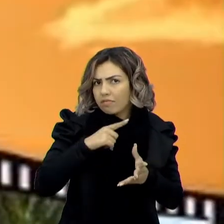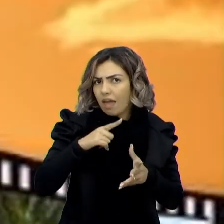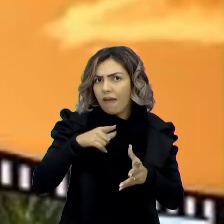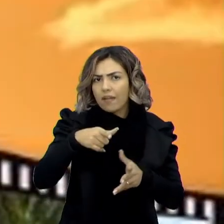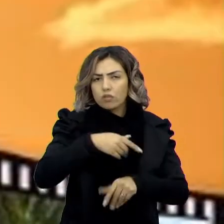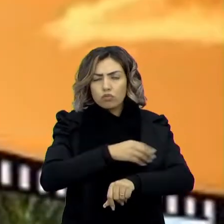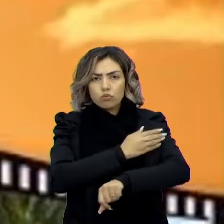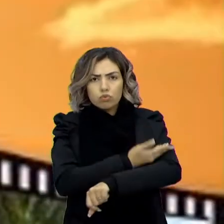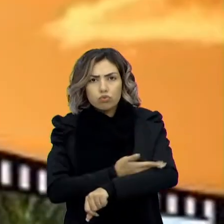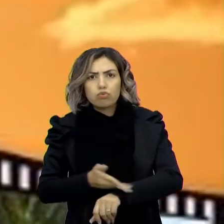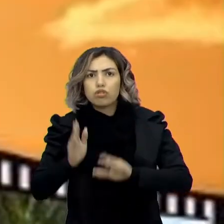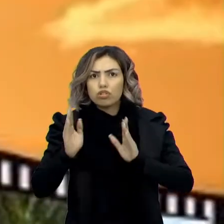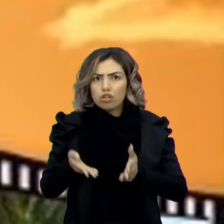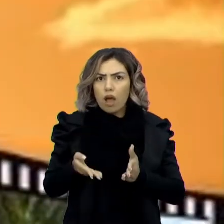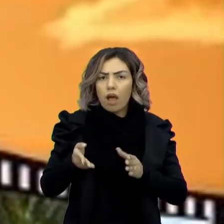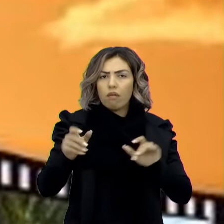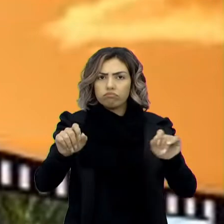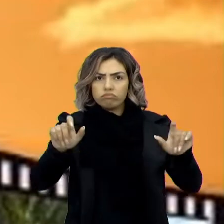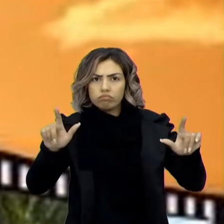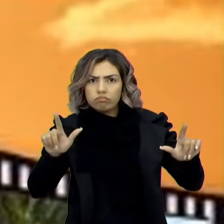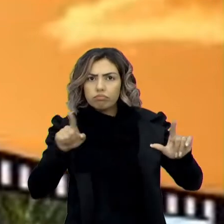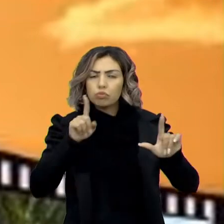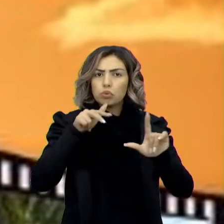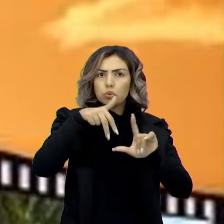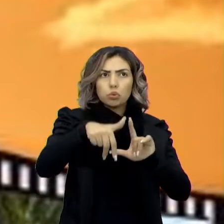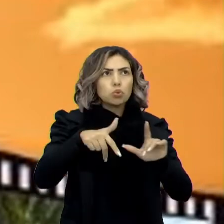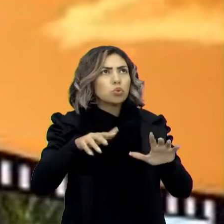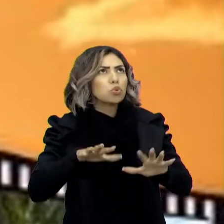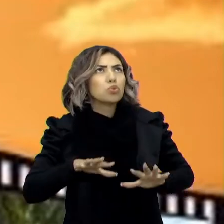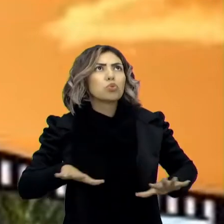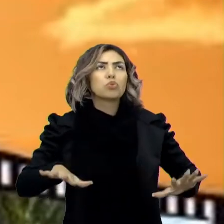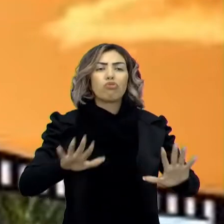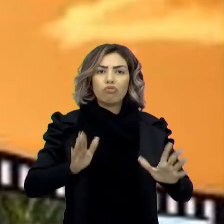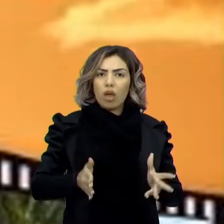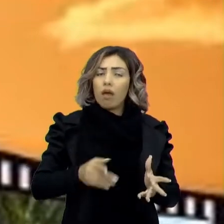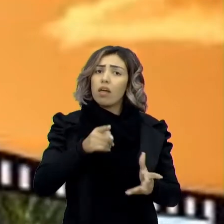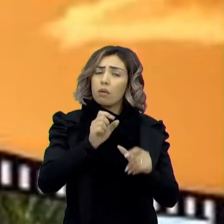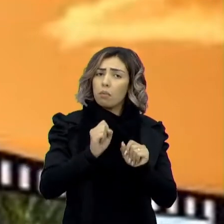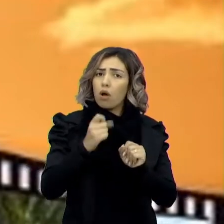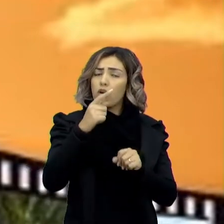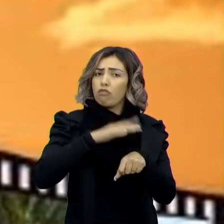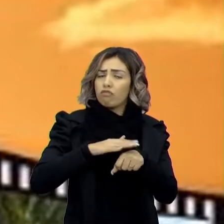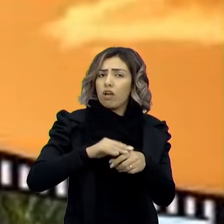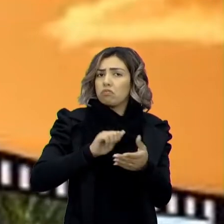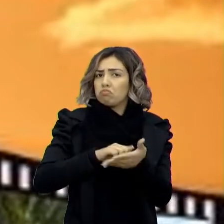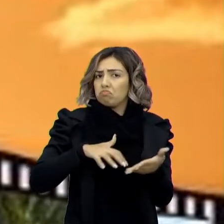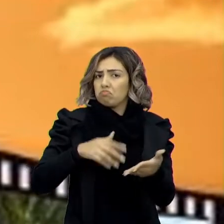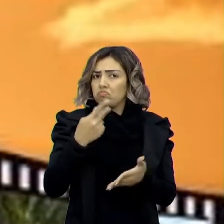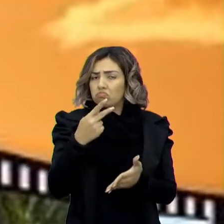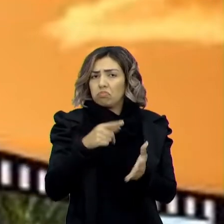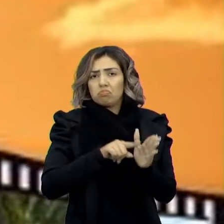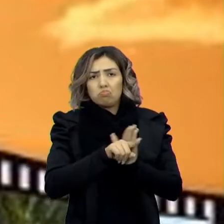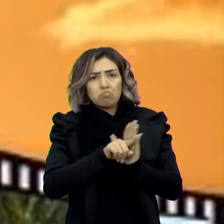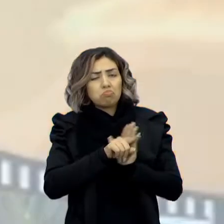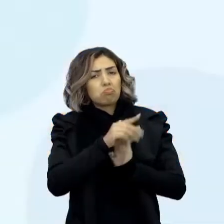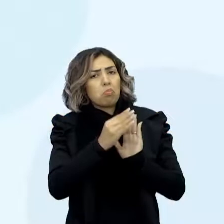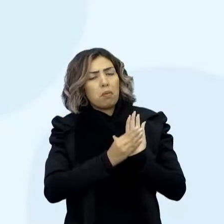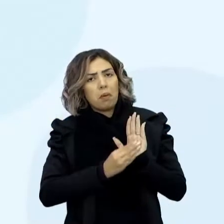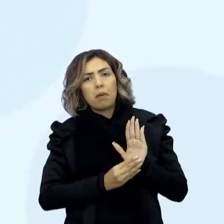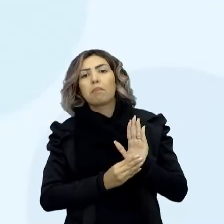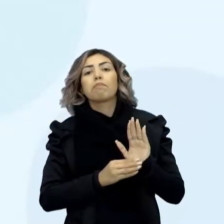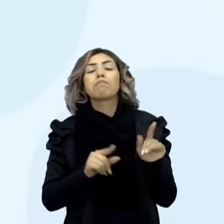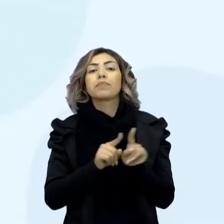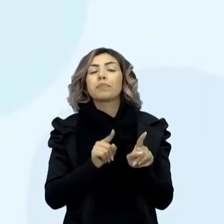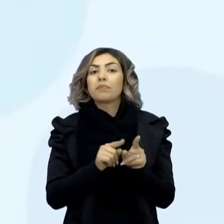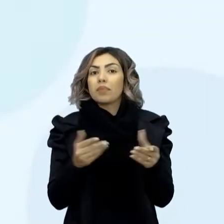fazer uma pesquisa um pouco mais densa, né, sobre todo esse contexto que nós temos com a história do cinema. E para ilustrar um pouquinho